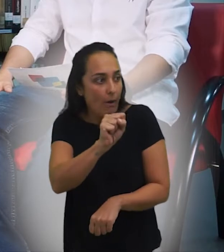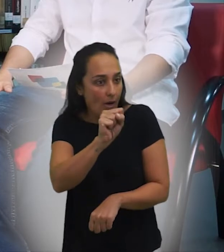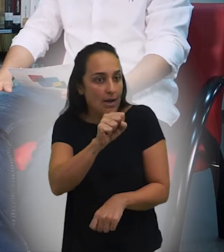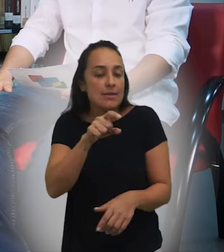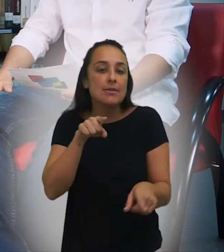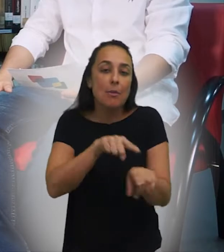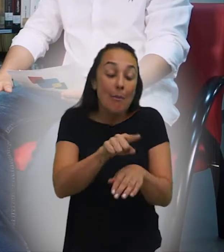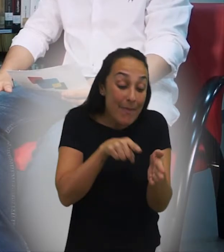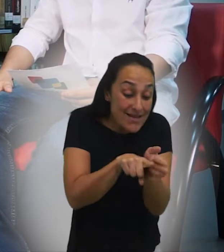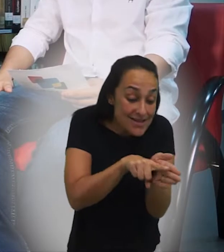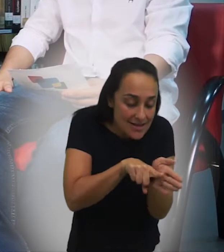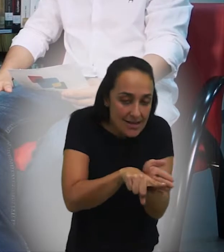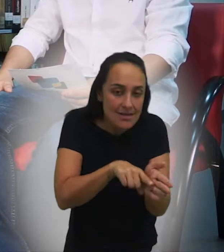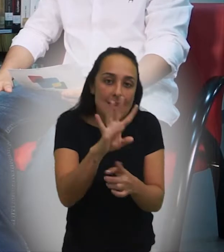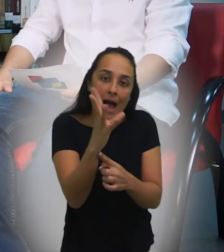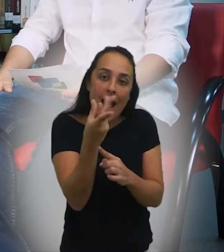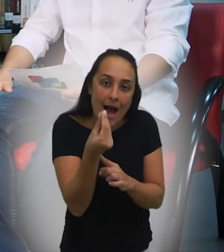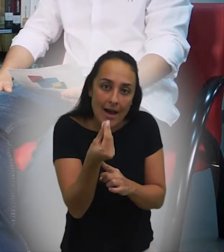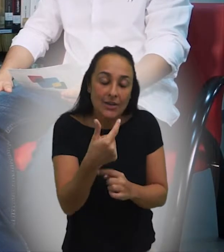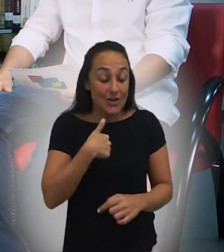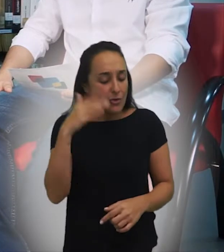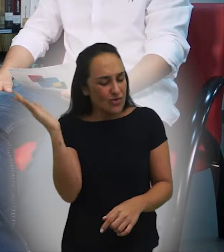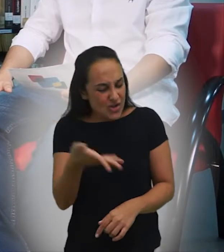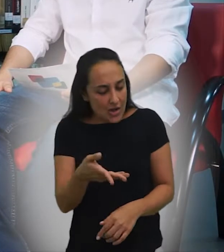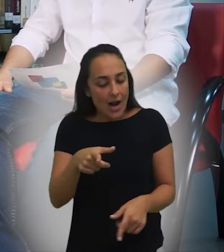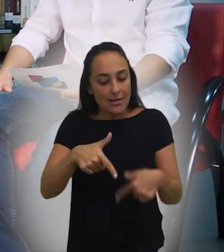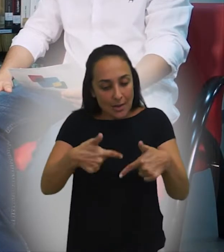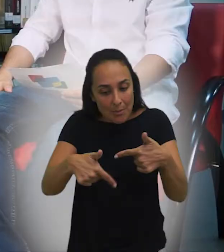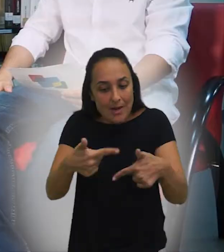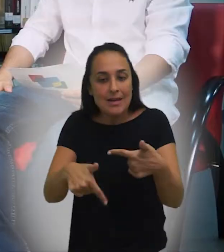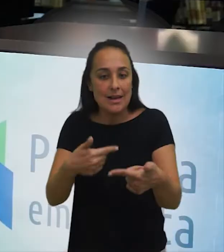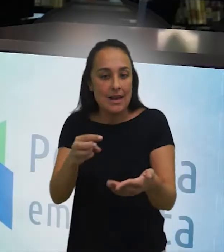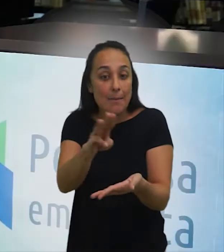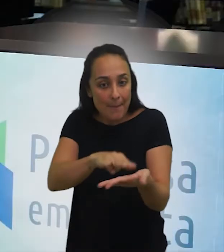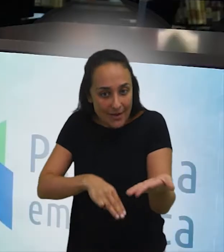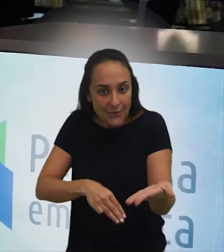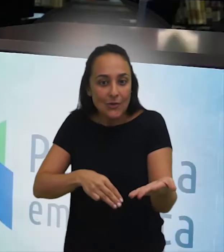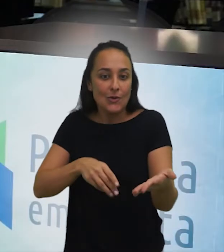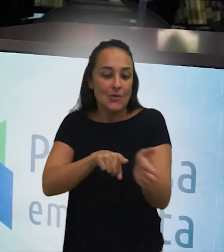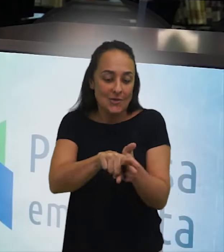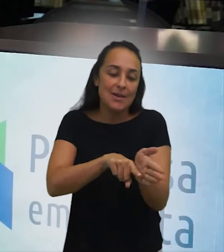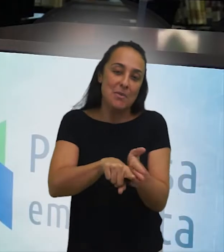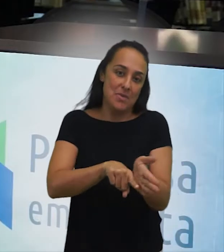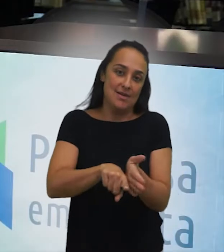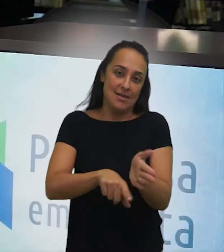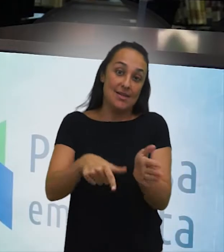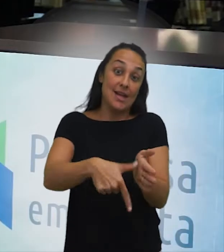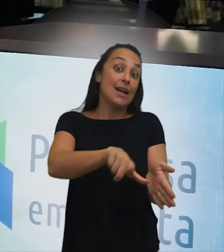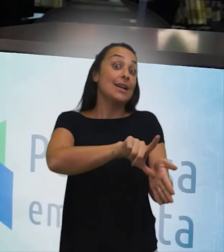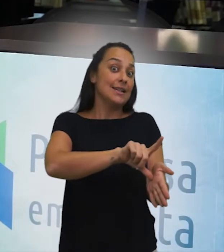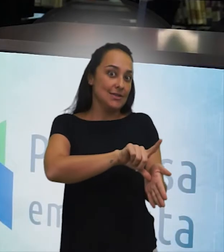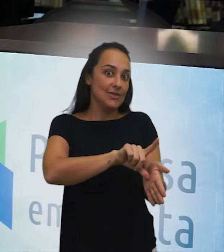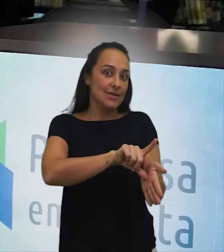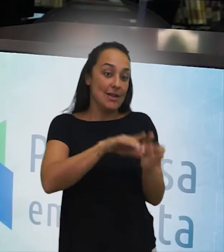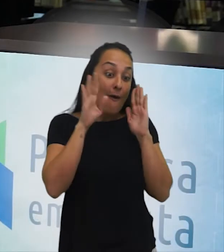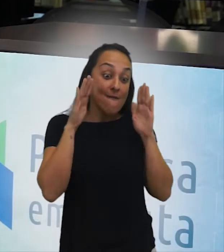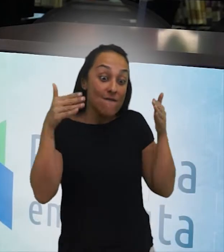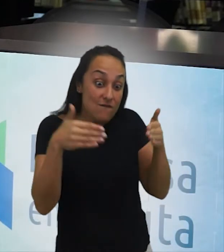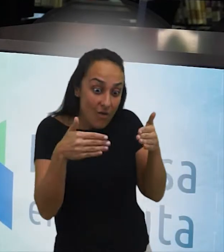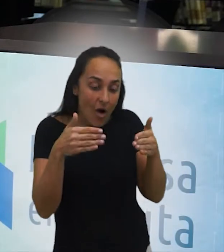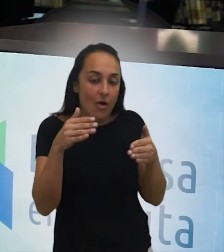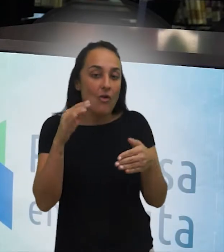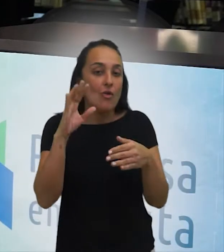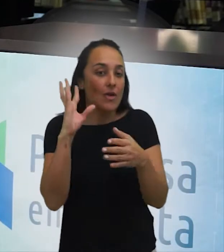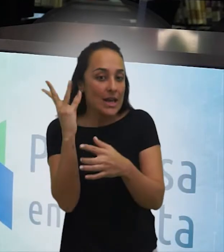pesquisa. Metodologia da pesquisa em arte, né, em artes visuais, porque é um campo em que muitas vezes se pensasse, mas o